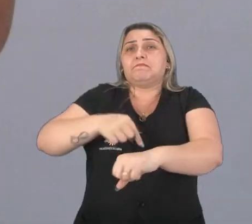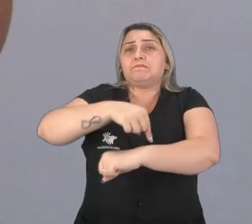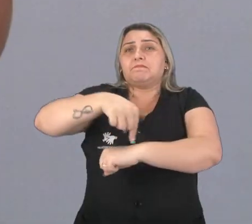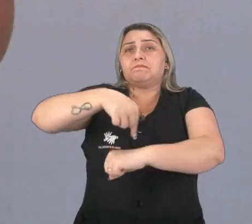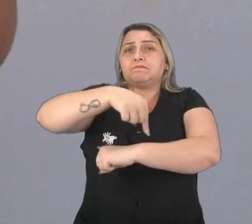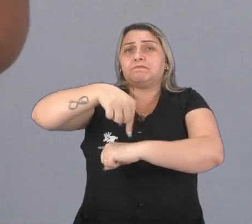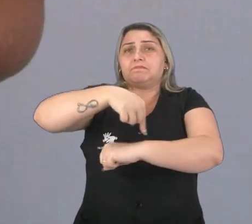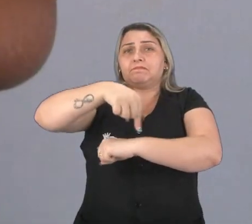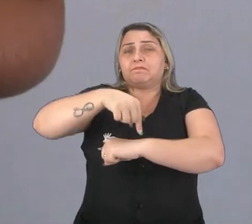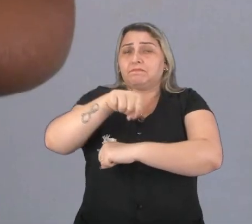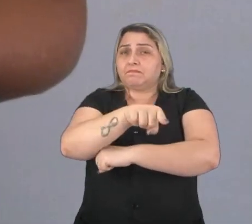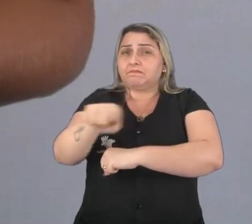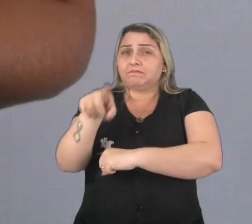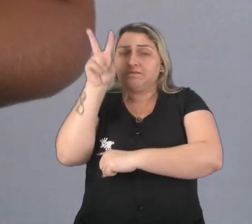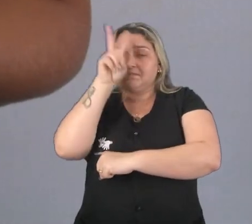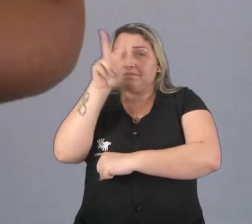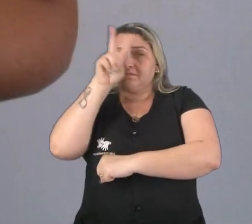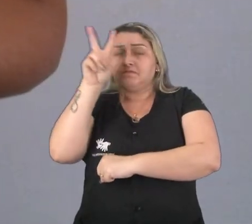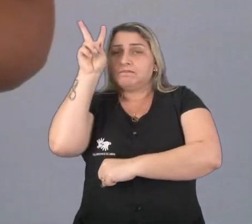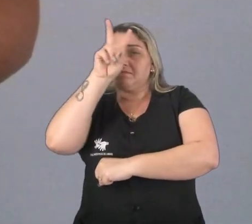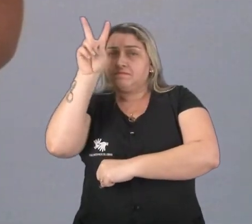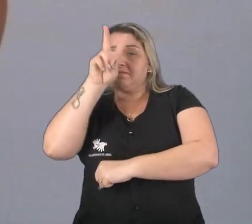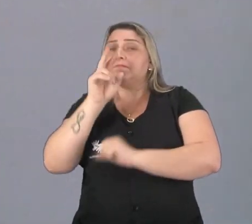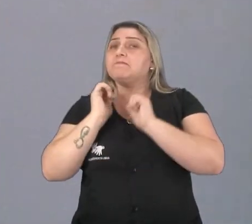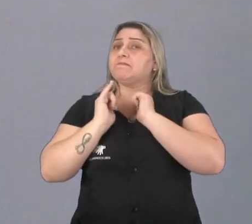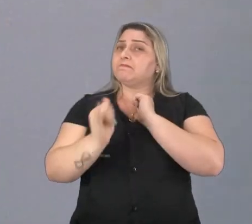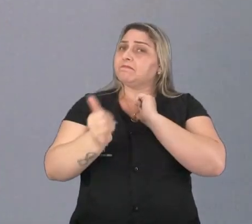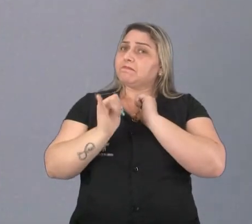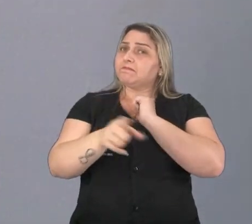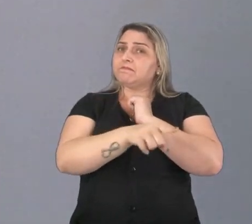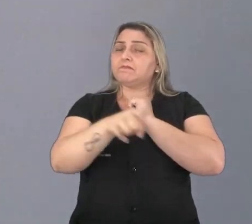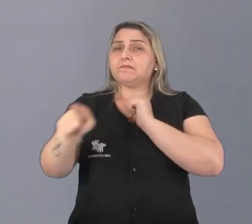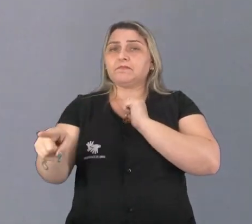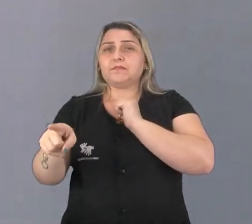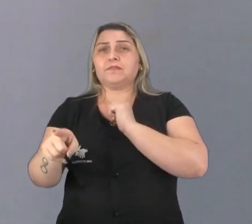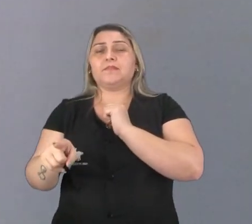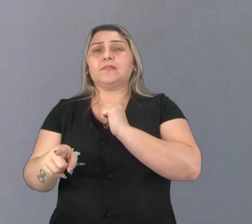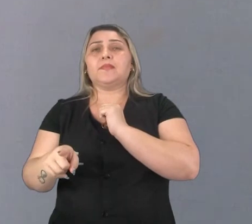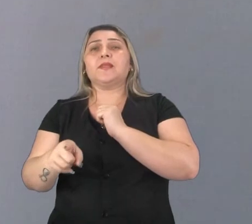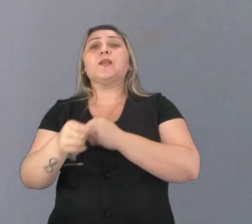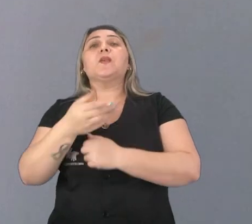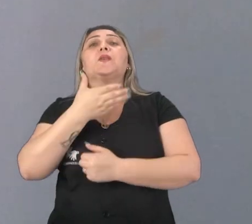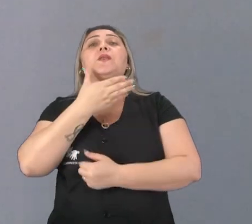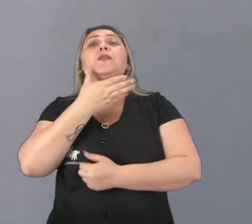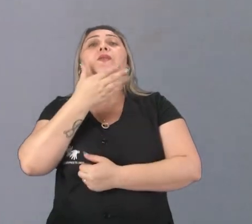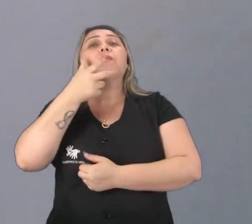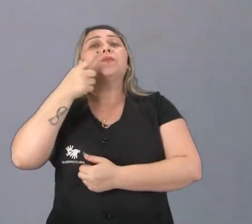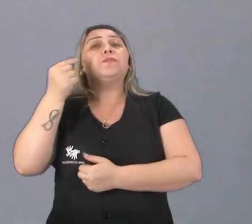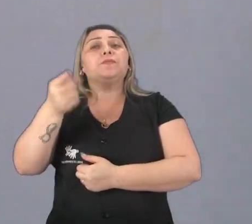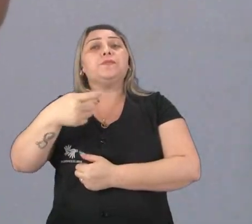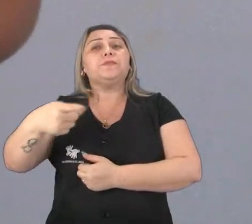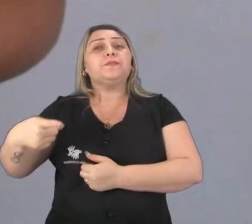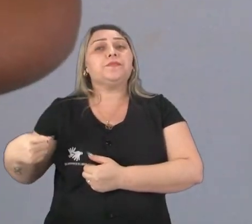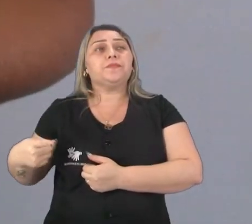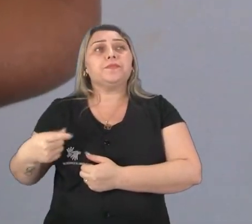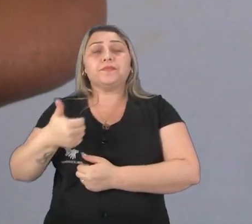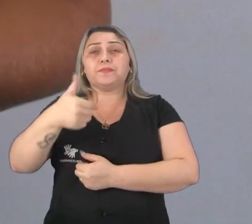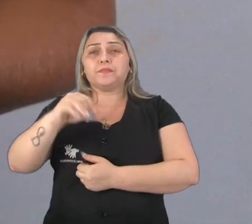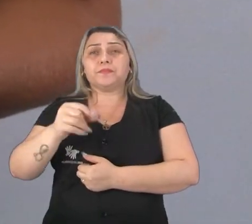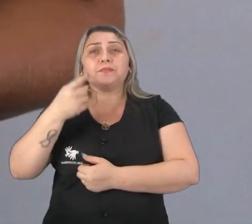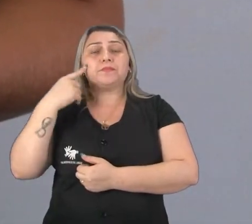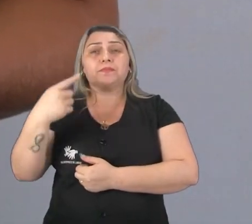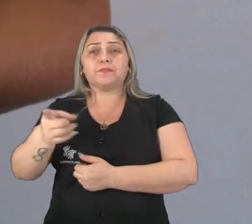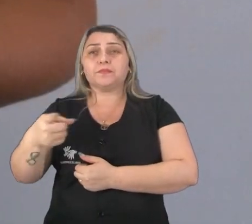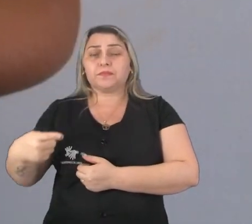relógio. Vocês lembram que na historinha que eu contei, um dos ratinhos, o